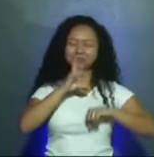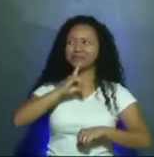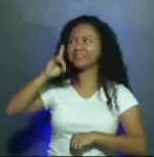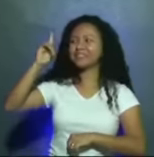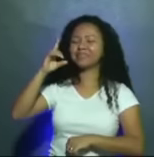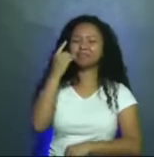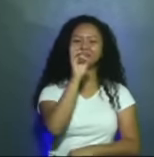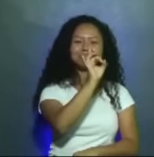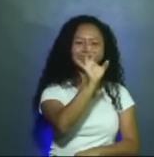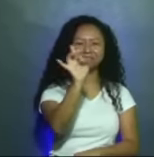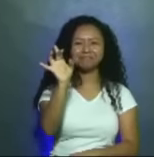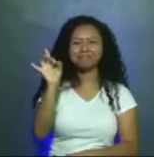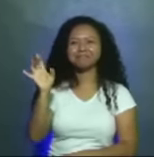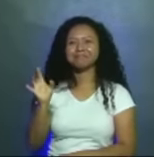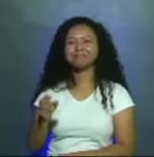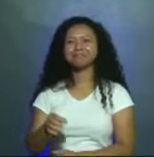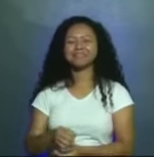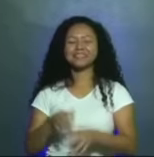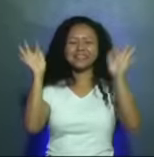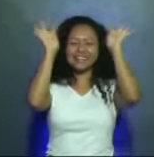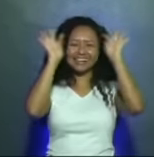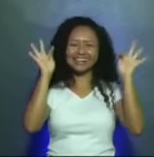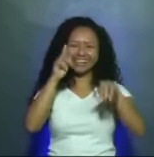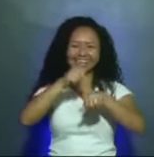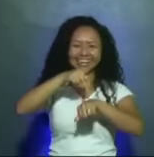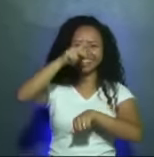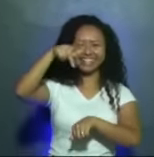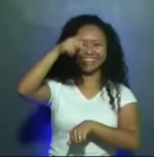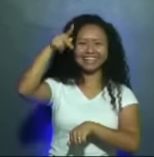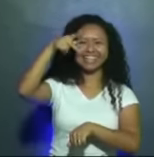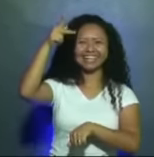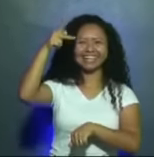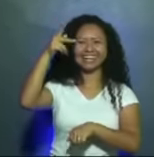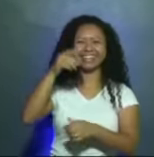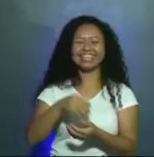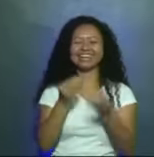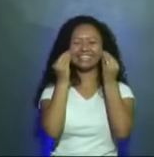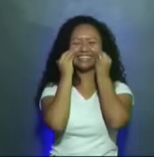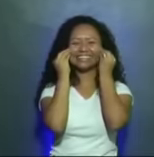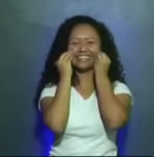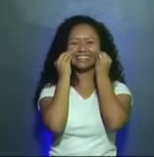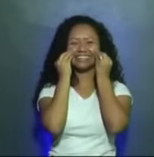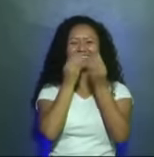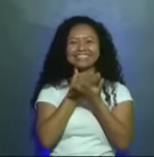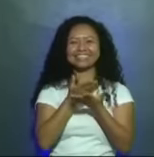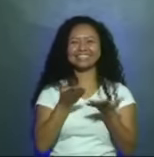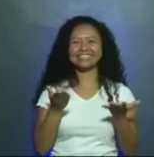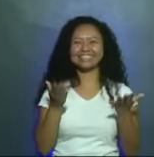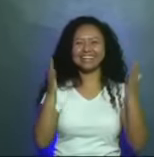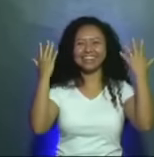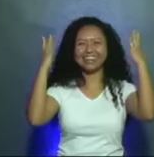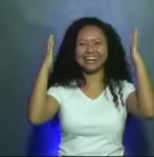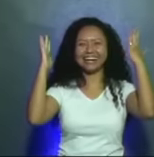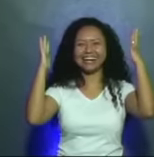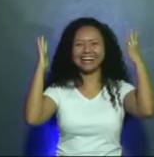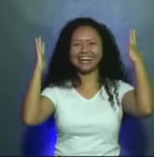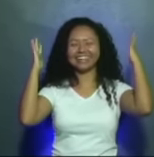nós. Feliz Páscoa! Feliz Páscoa! Glória a Deus, glória a